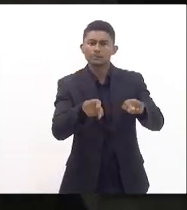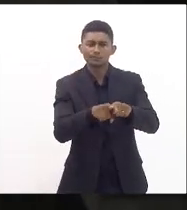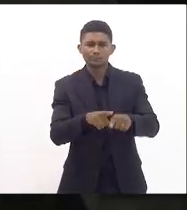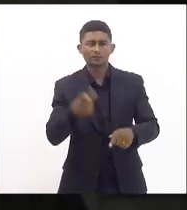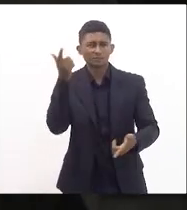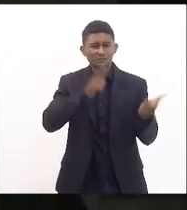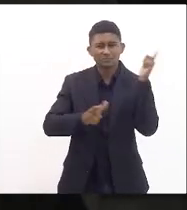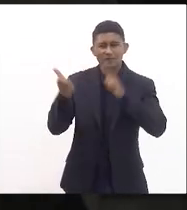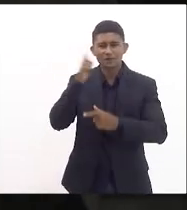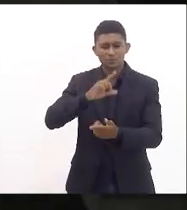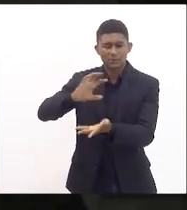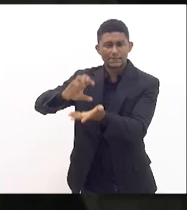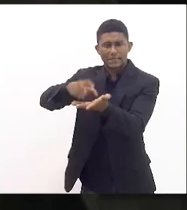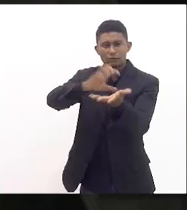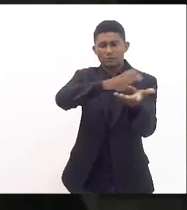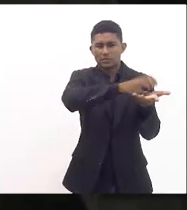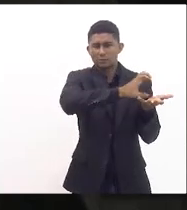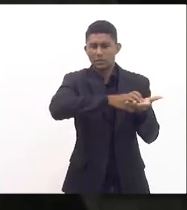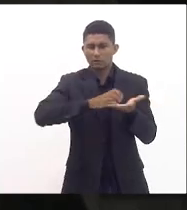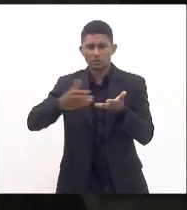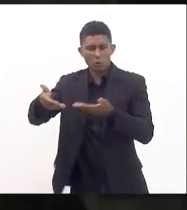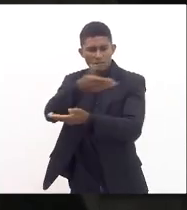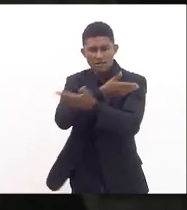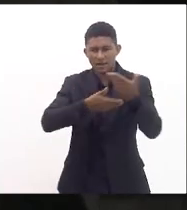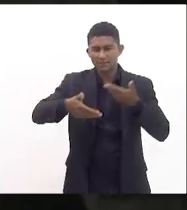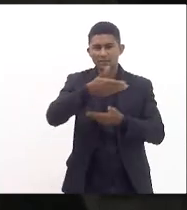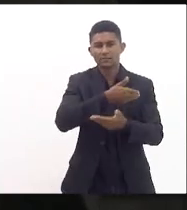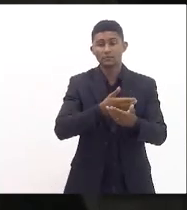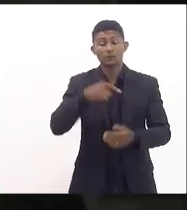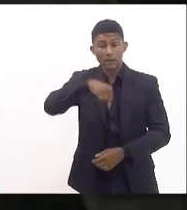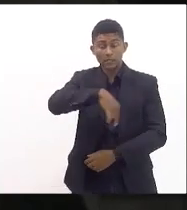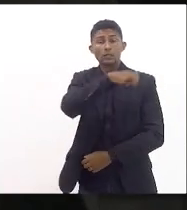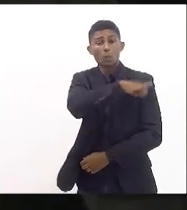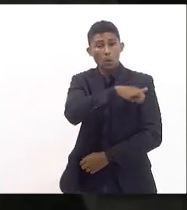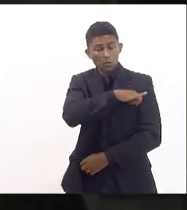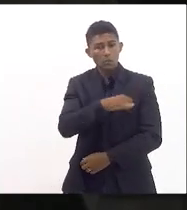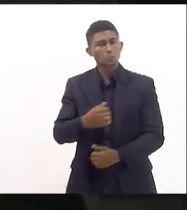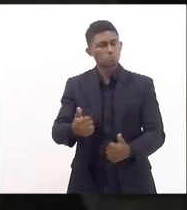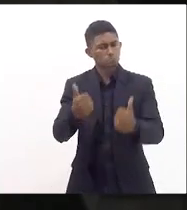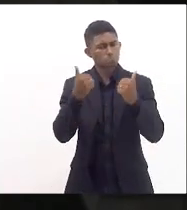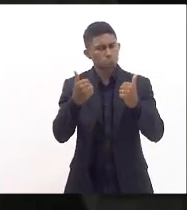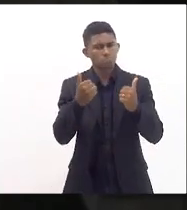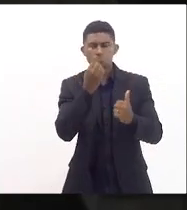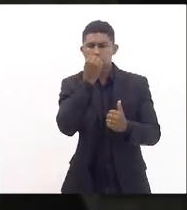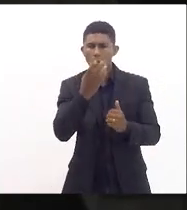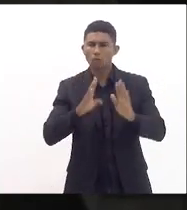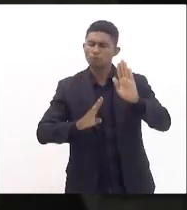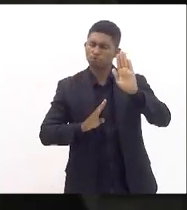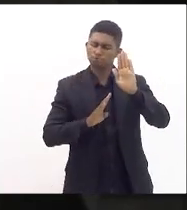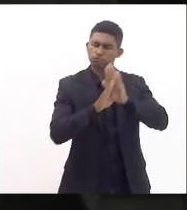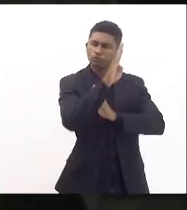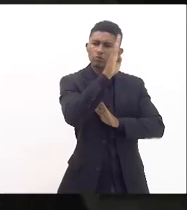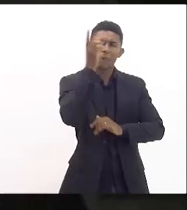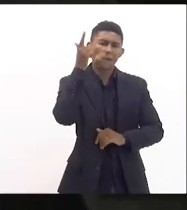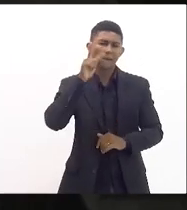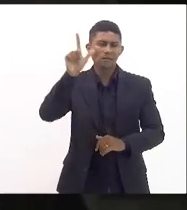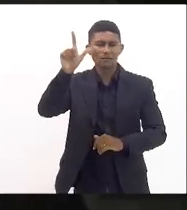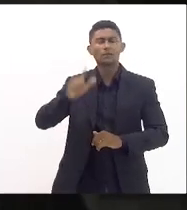de convivência. Então, no Rio de Janeiro, os números falam por si mesmos, e são muito expressivos. Por